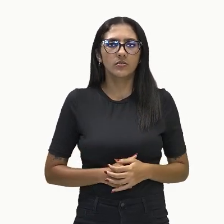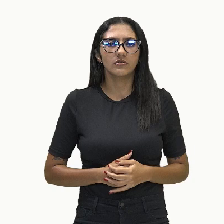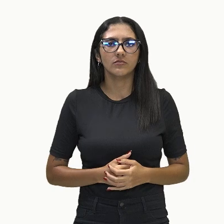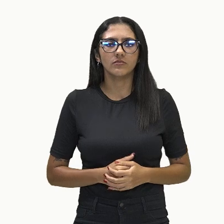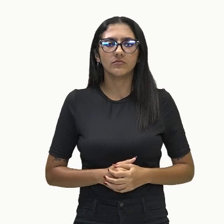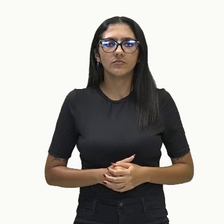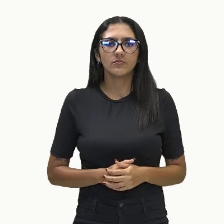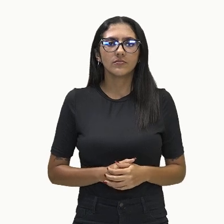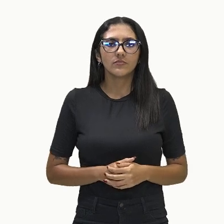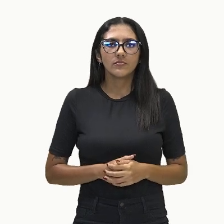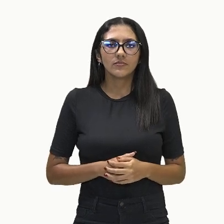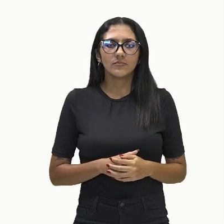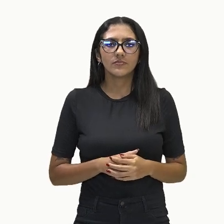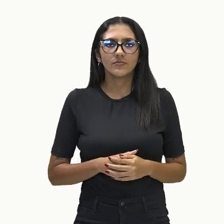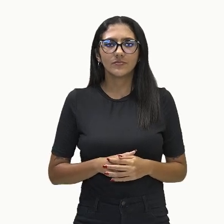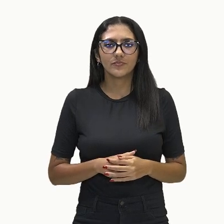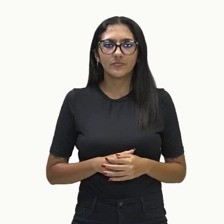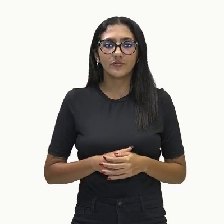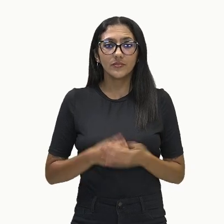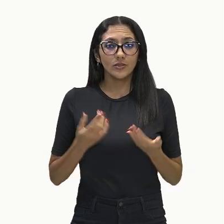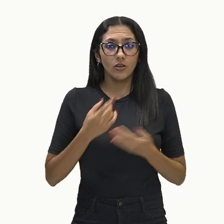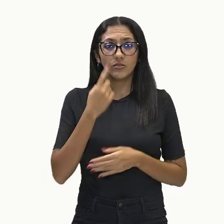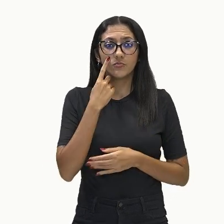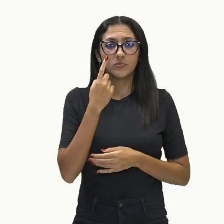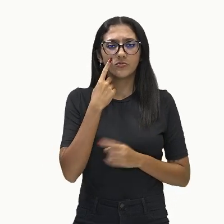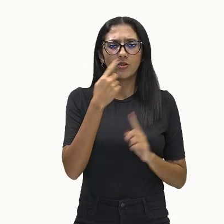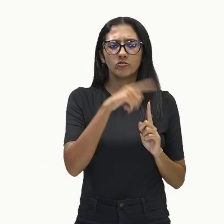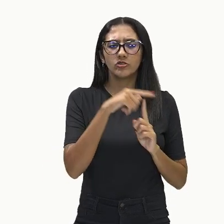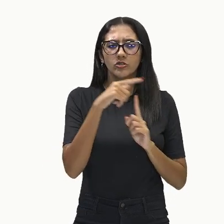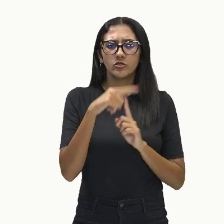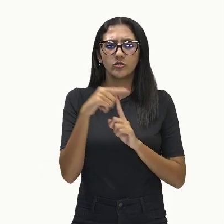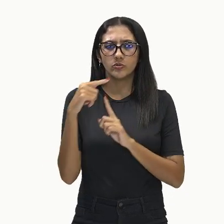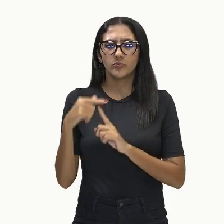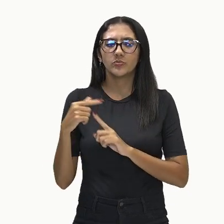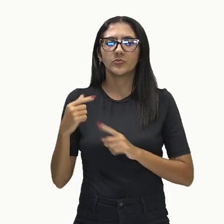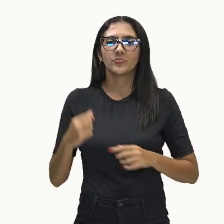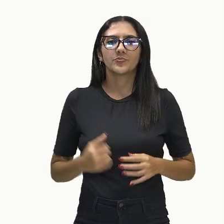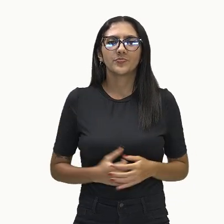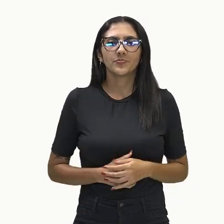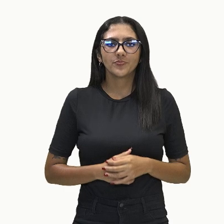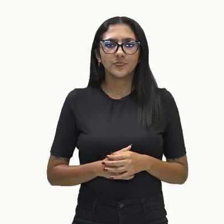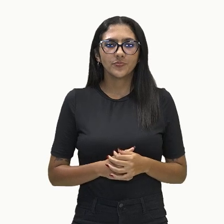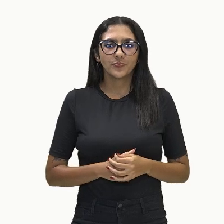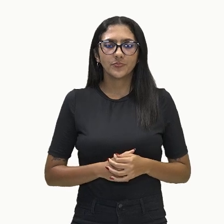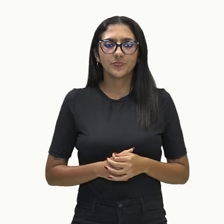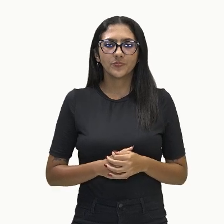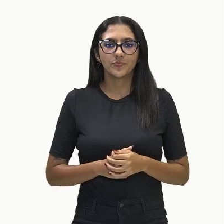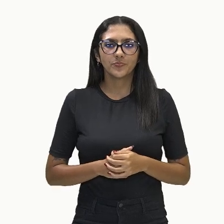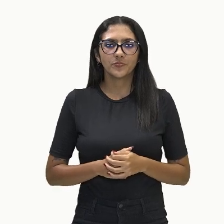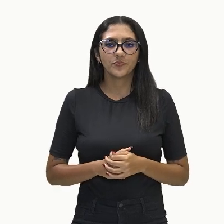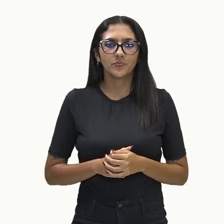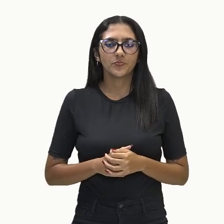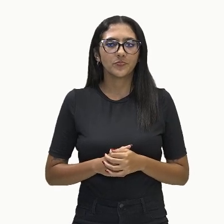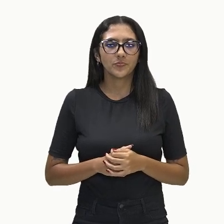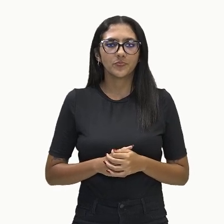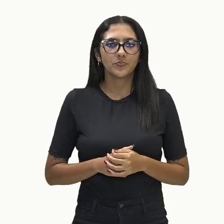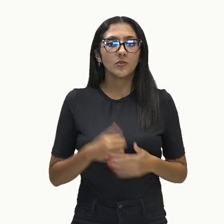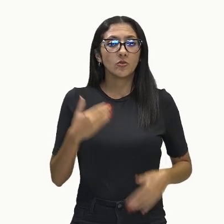Vamos observar os tipos de musculatura. O nosso corpo